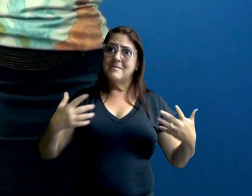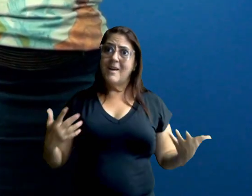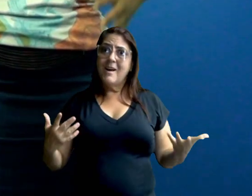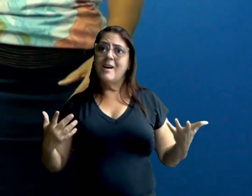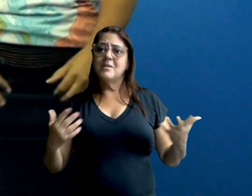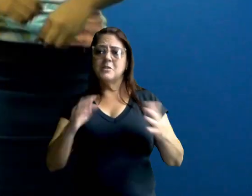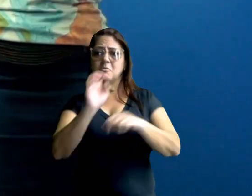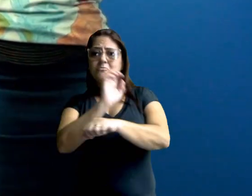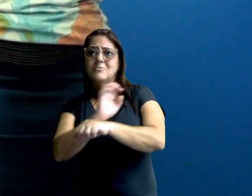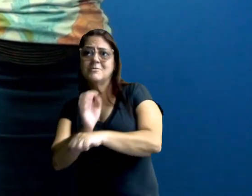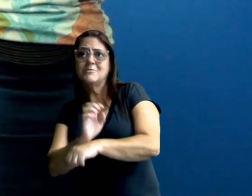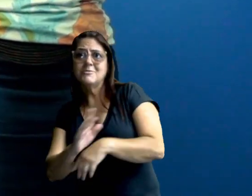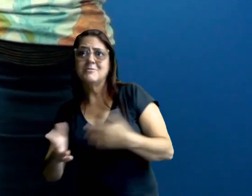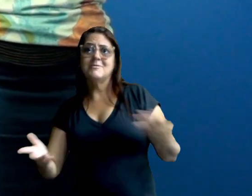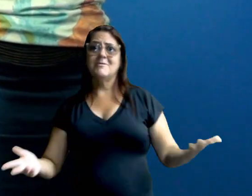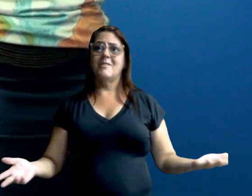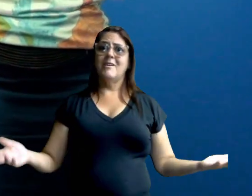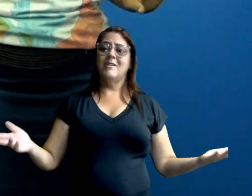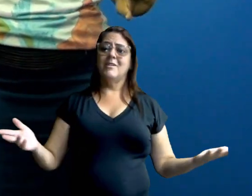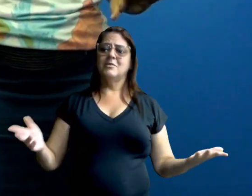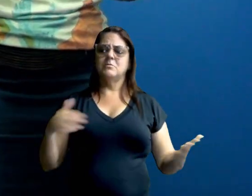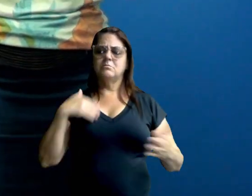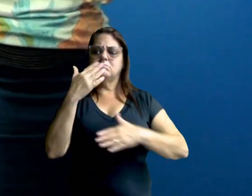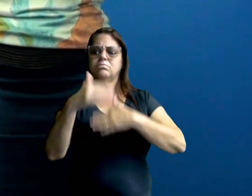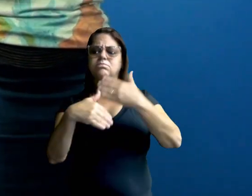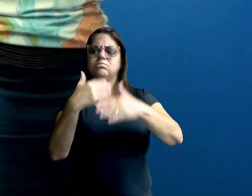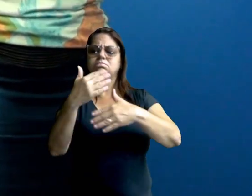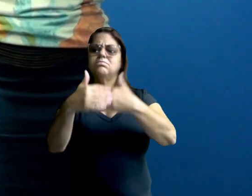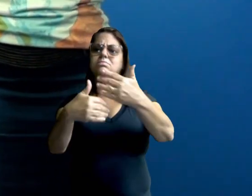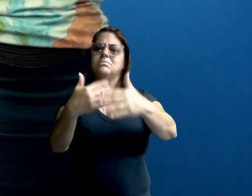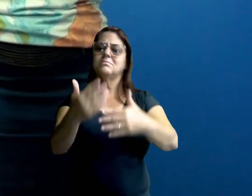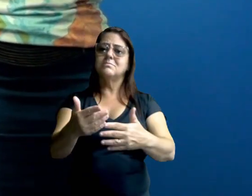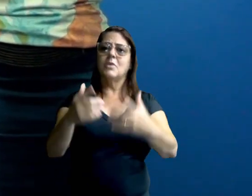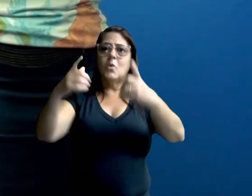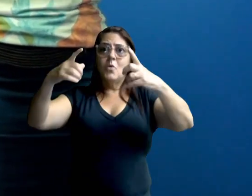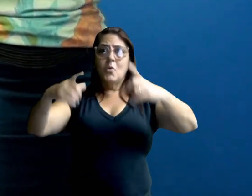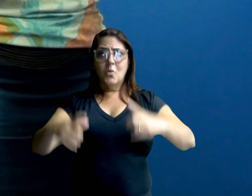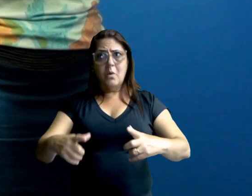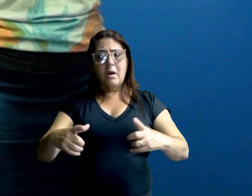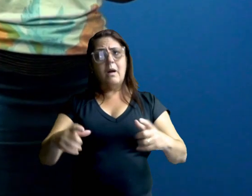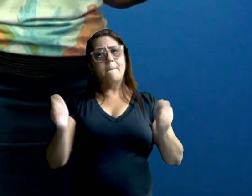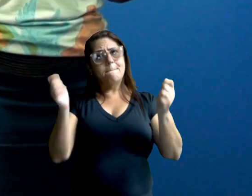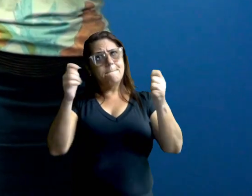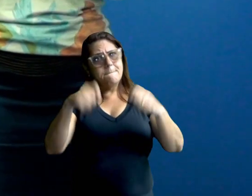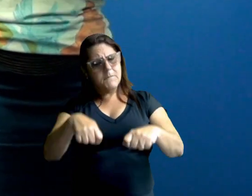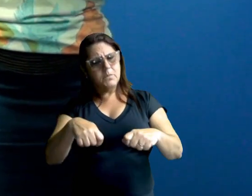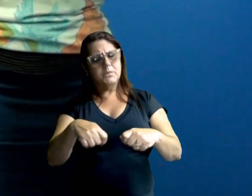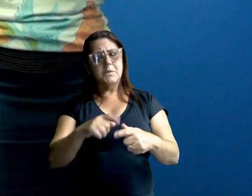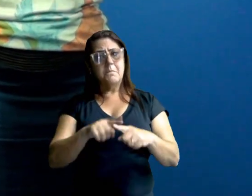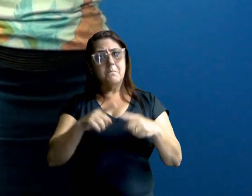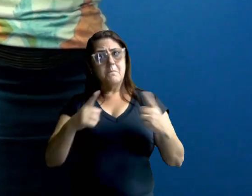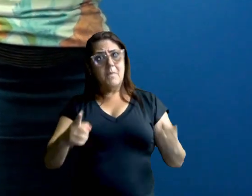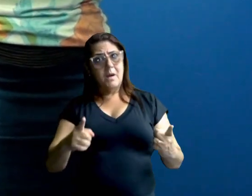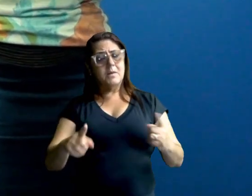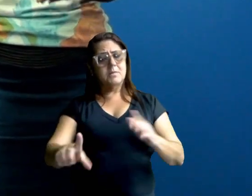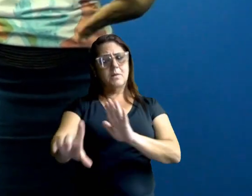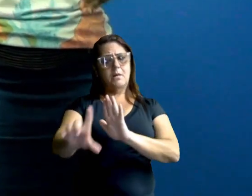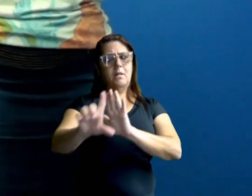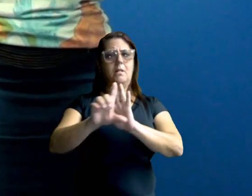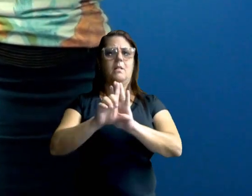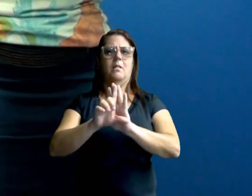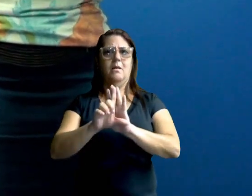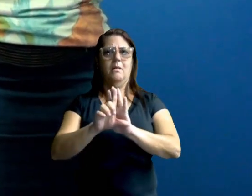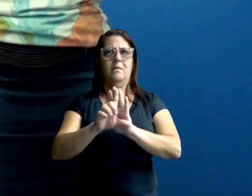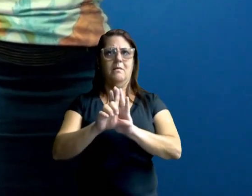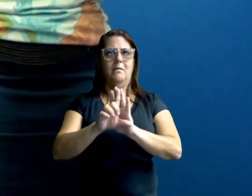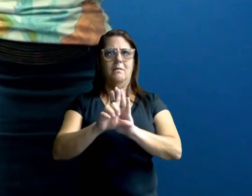os estados, e aí sucessivamente. Essas áreas podem ser exploradas, mas de acordo com a